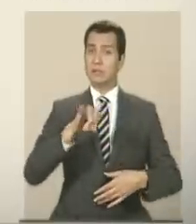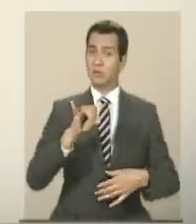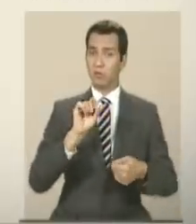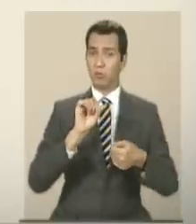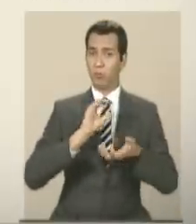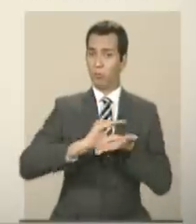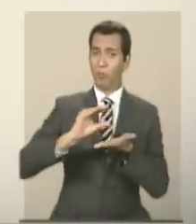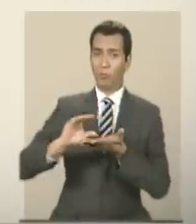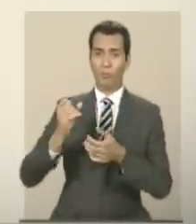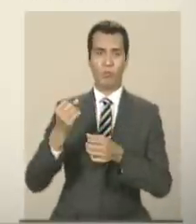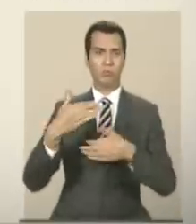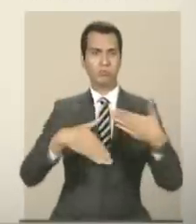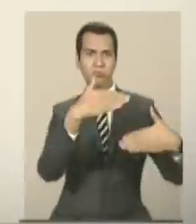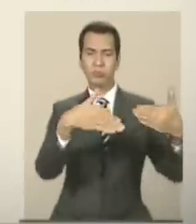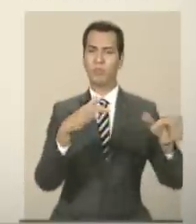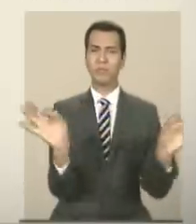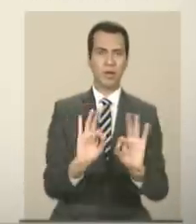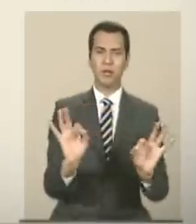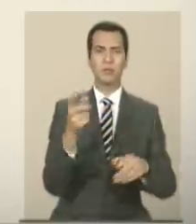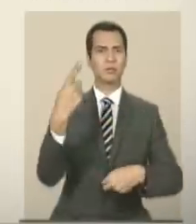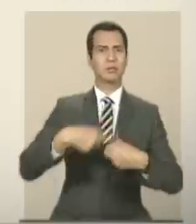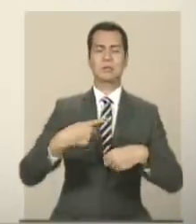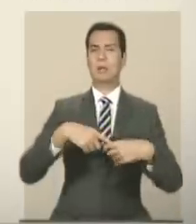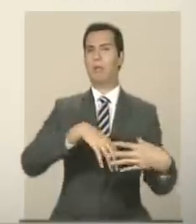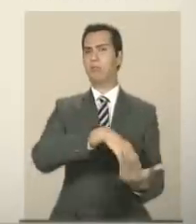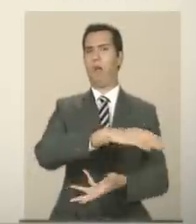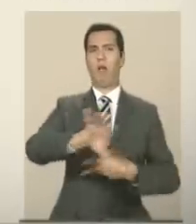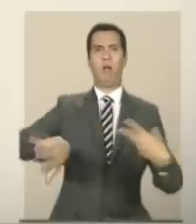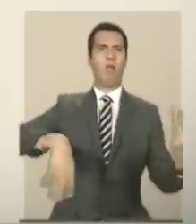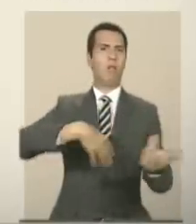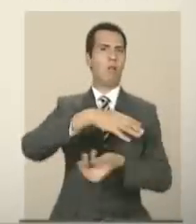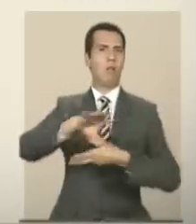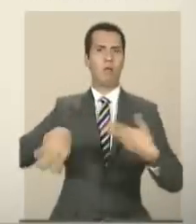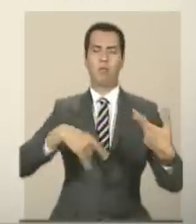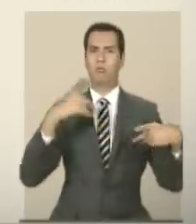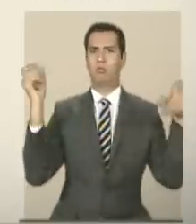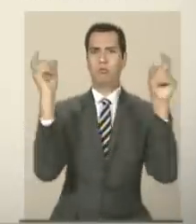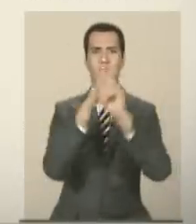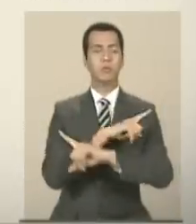se transformam num caos. Precisamos, Luciano,